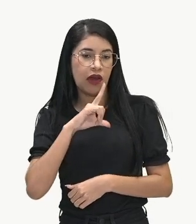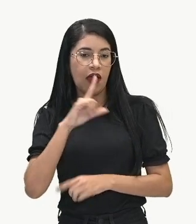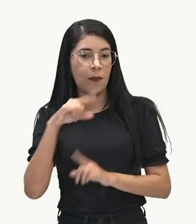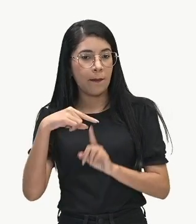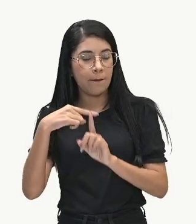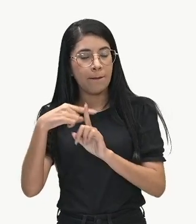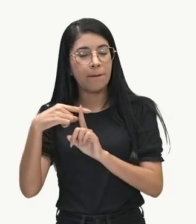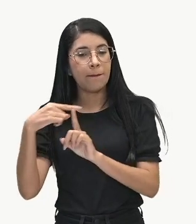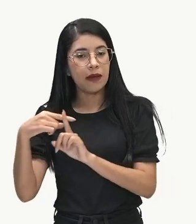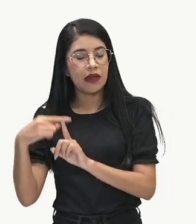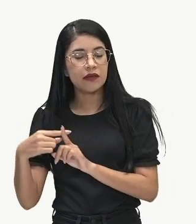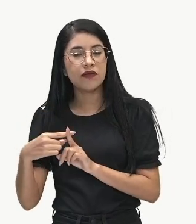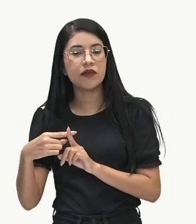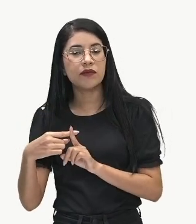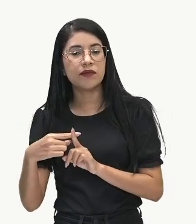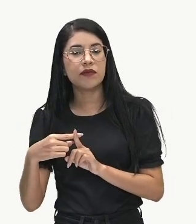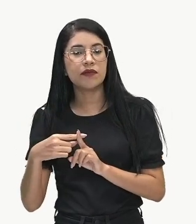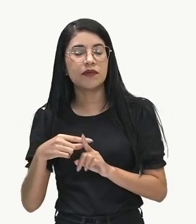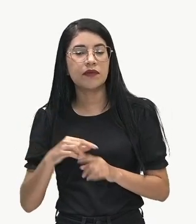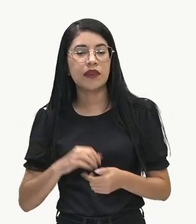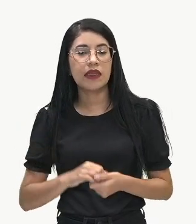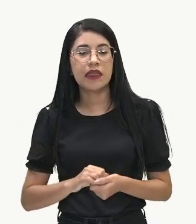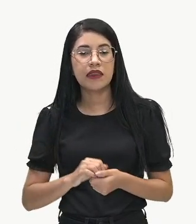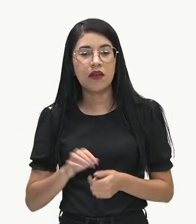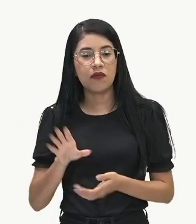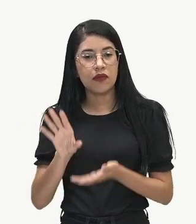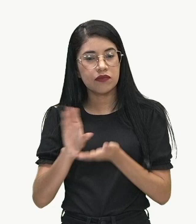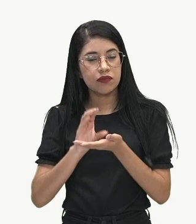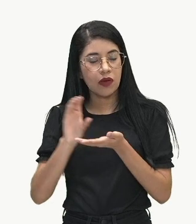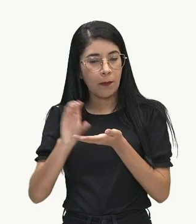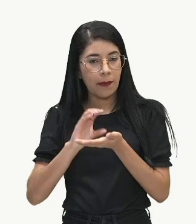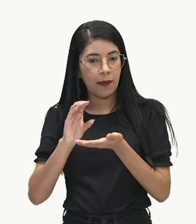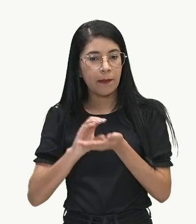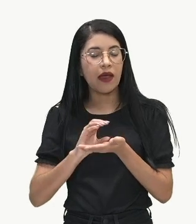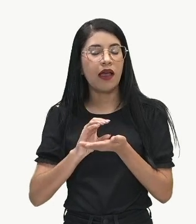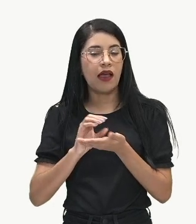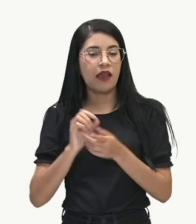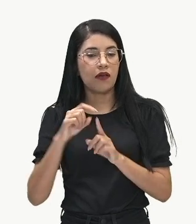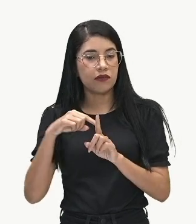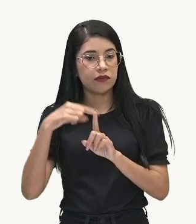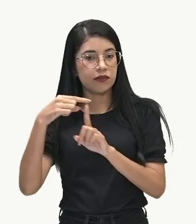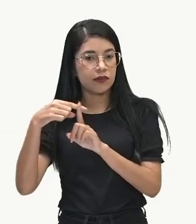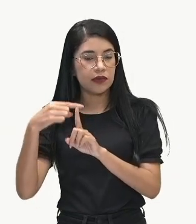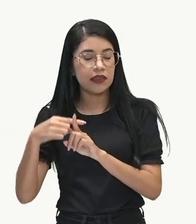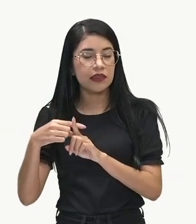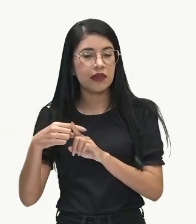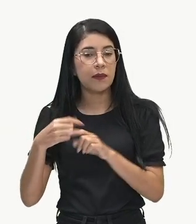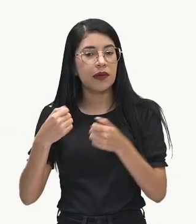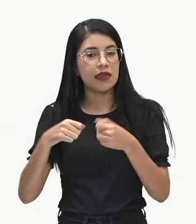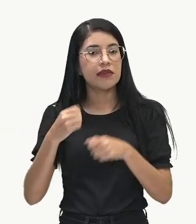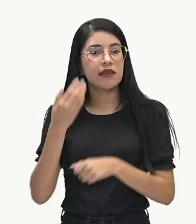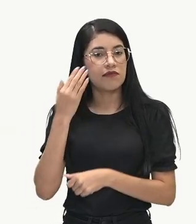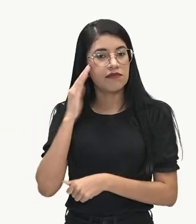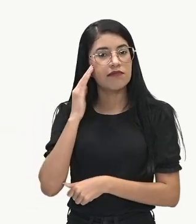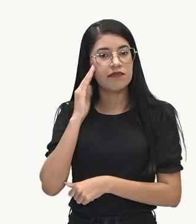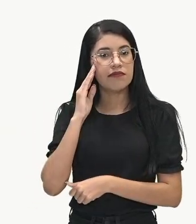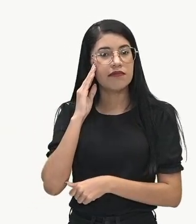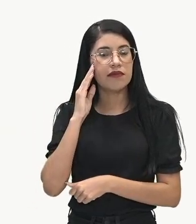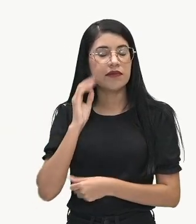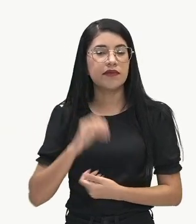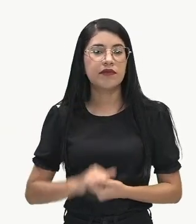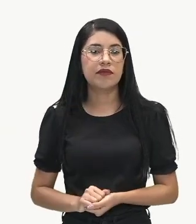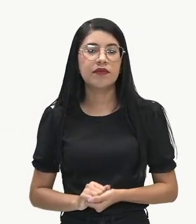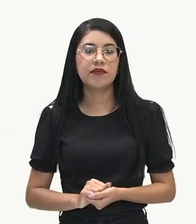Então, se eu estou recebendo, eu fico positivo, tá? Então, é importante você entender isso.